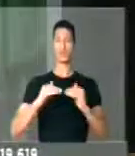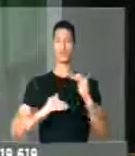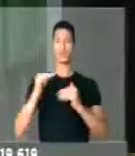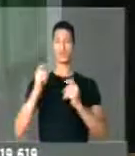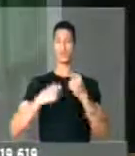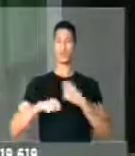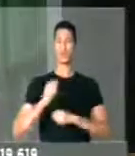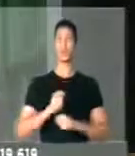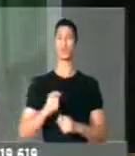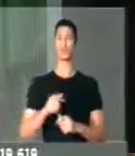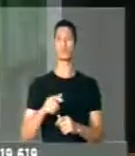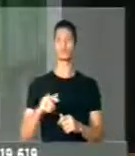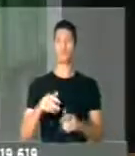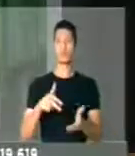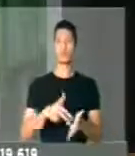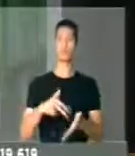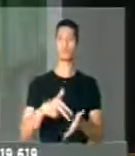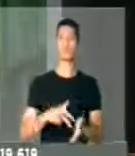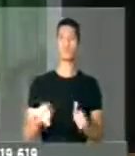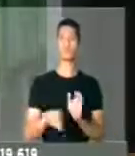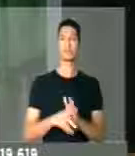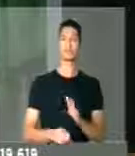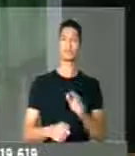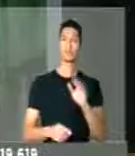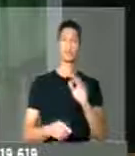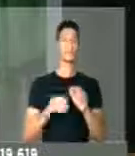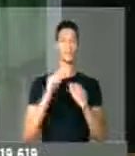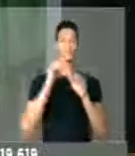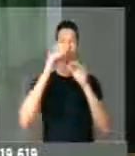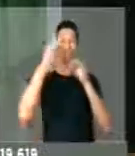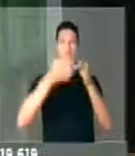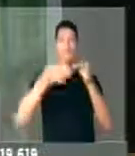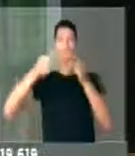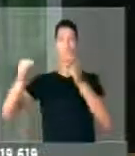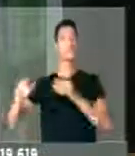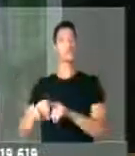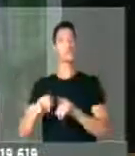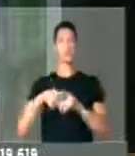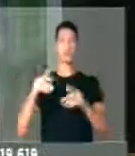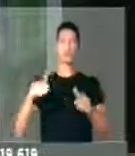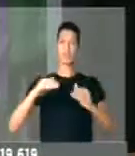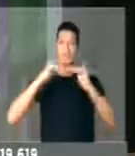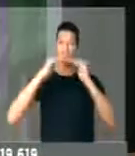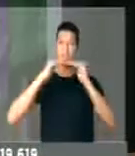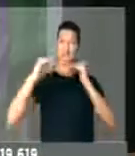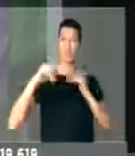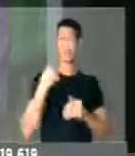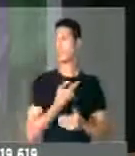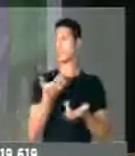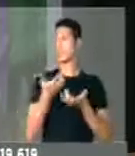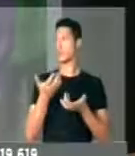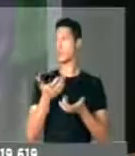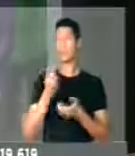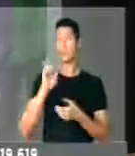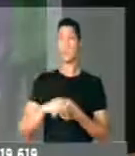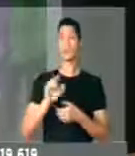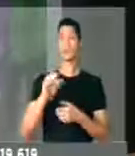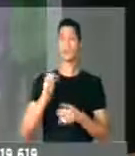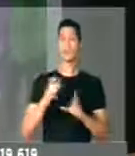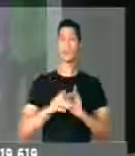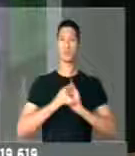estabilidade econômica, asseverava, colocando os pingos nos is. A estabilidade que nós queremos é a